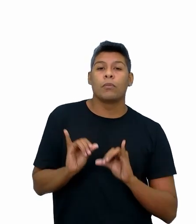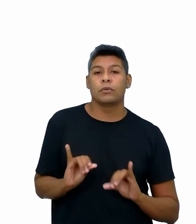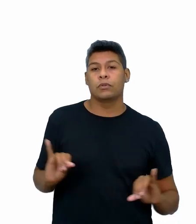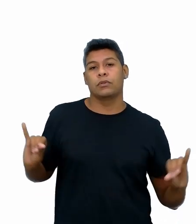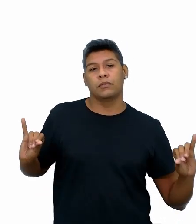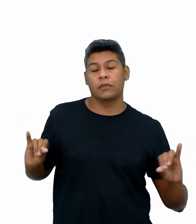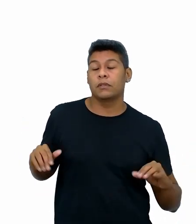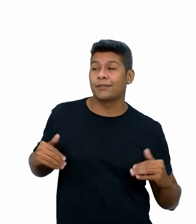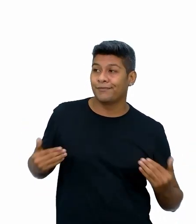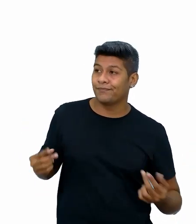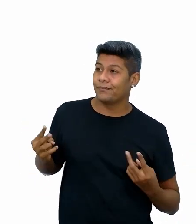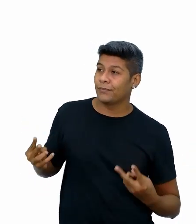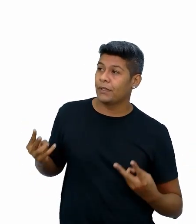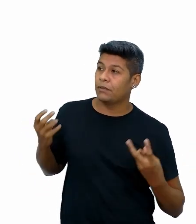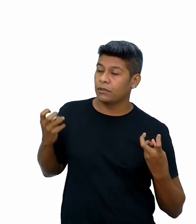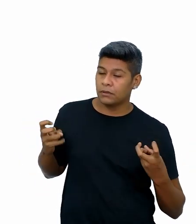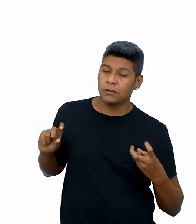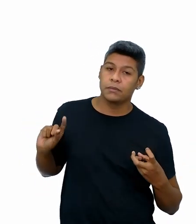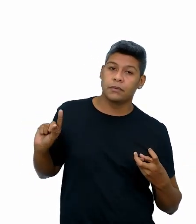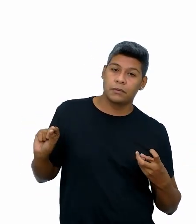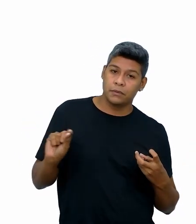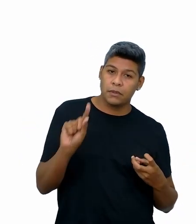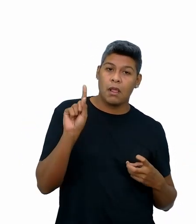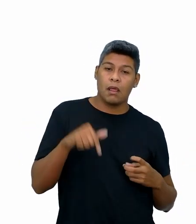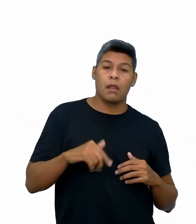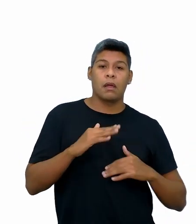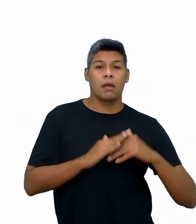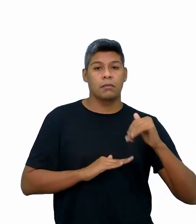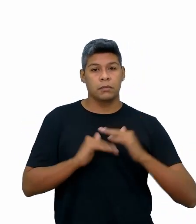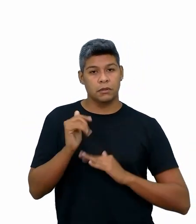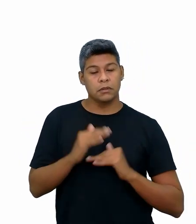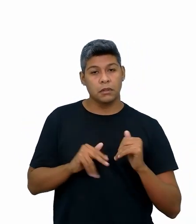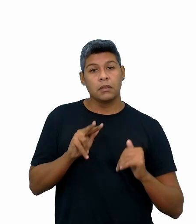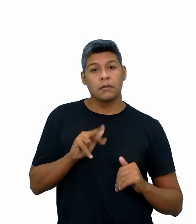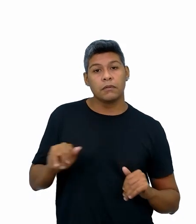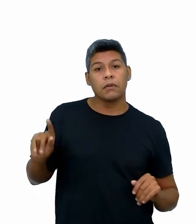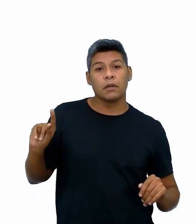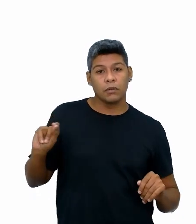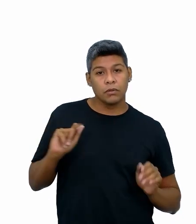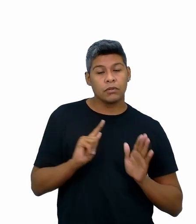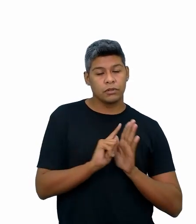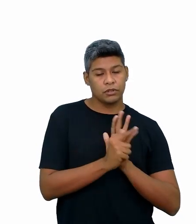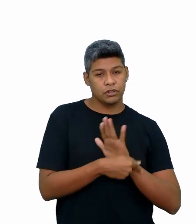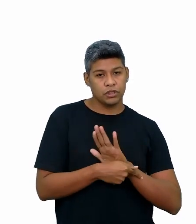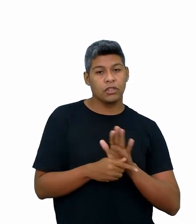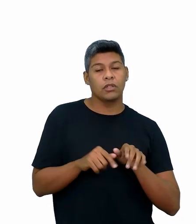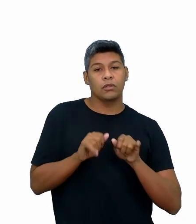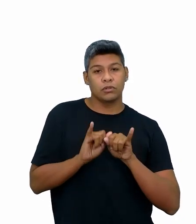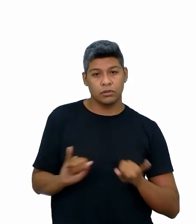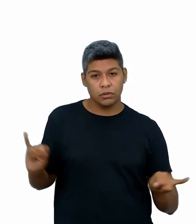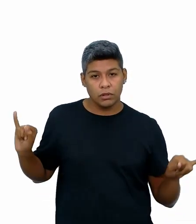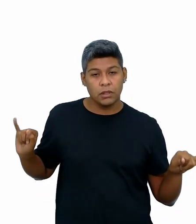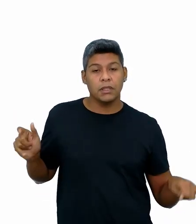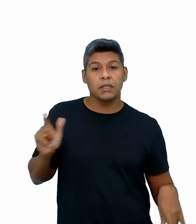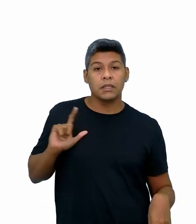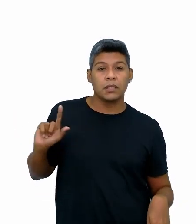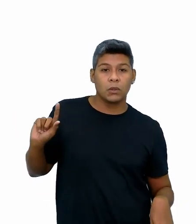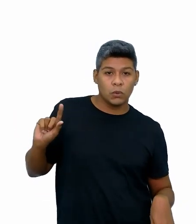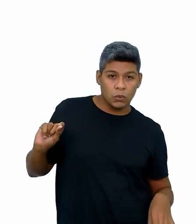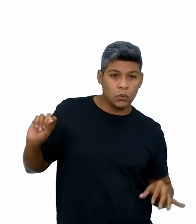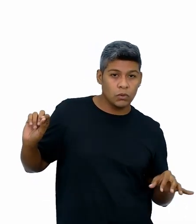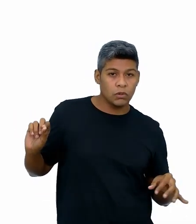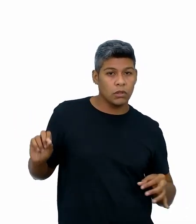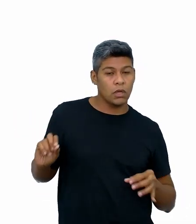gente observa que se trata, então, de uma habilidade que vai trabalhar com os gêneros jornalísticos, né, trazendo aí esses veículos